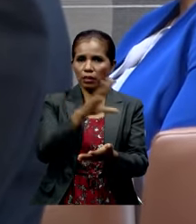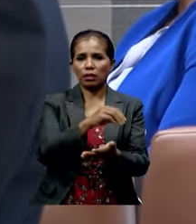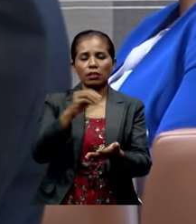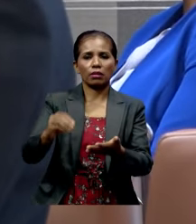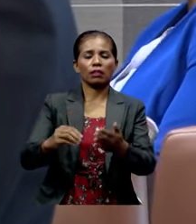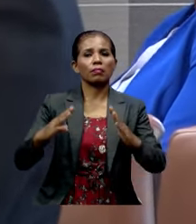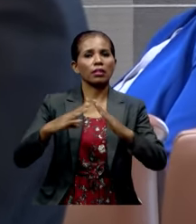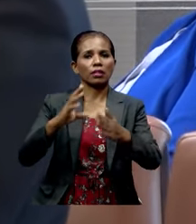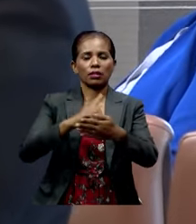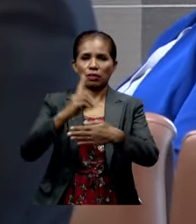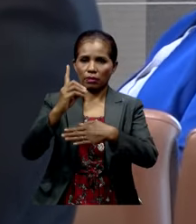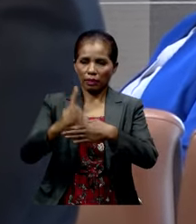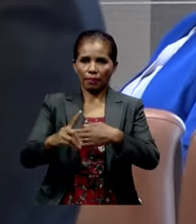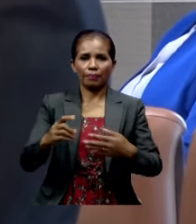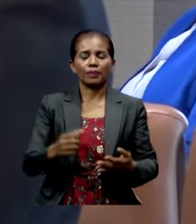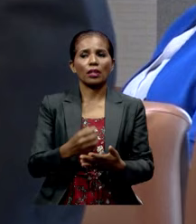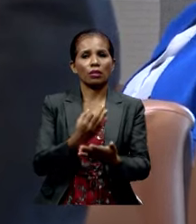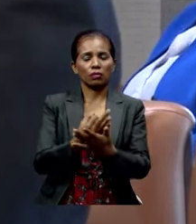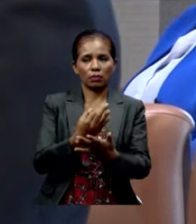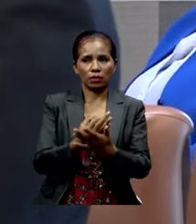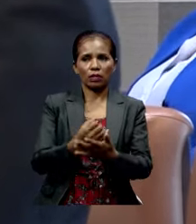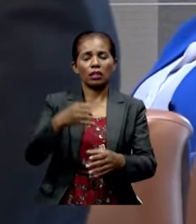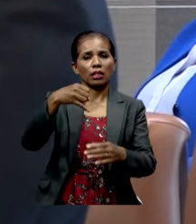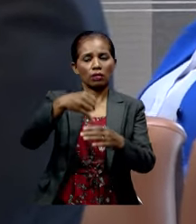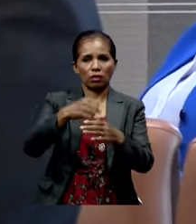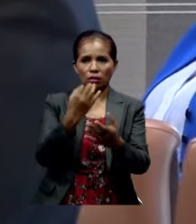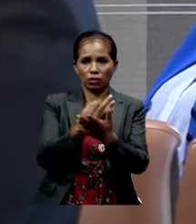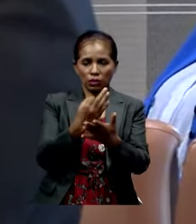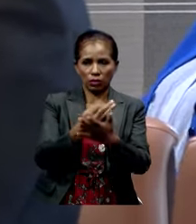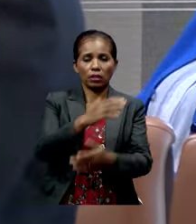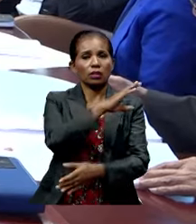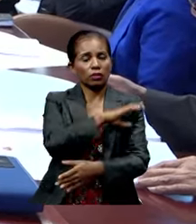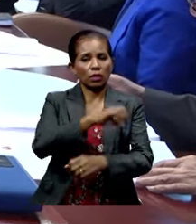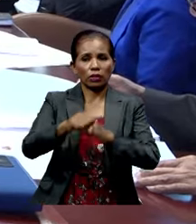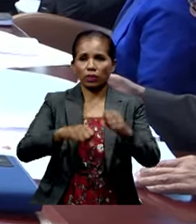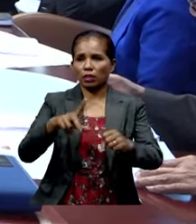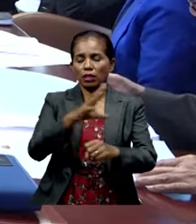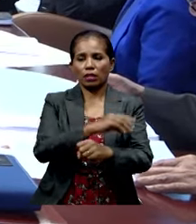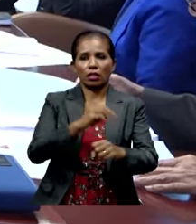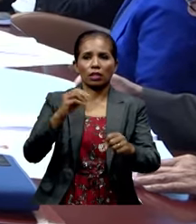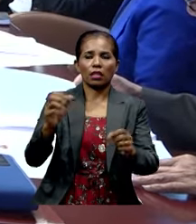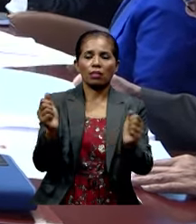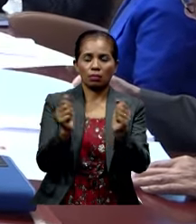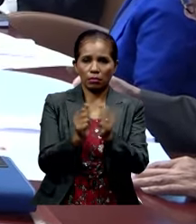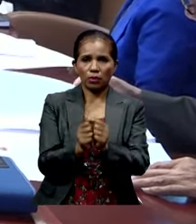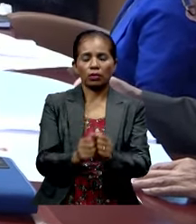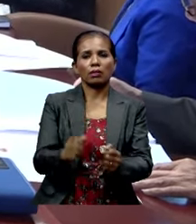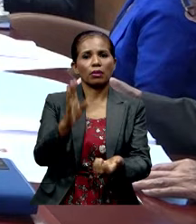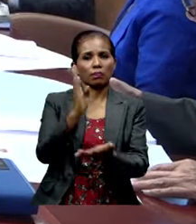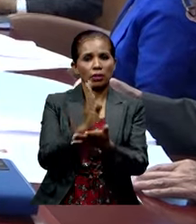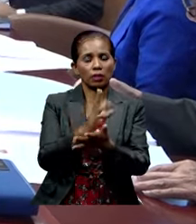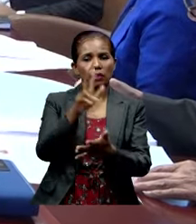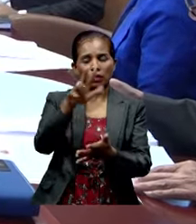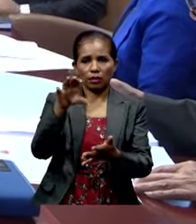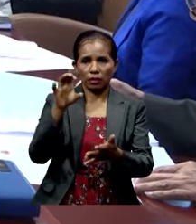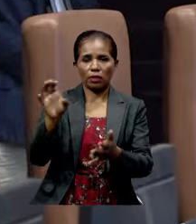desenvolvimento. Orçamento segurança social inclui fundo reserva segurança social e a montante milhão atos tol resin. Além de né, ba